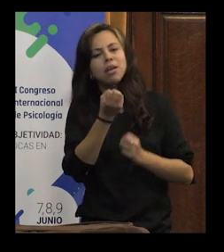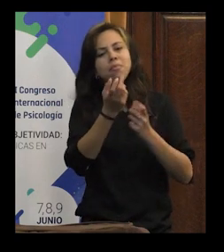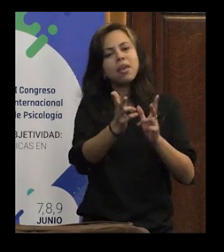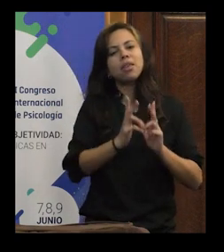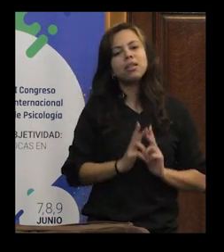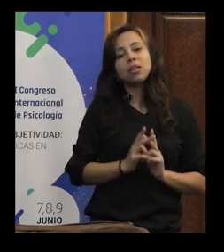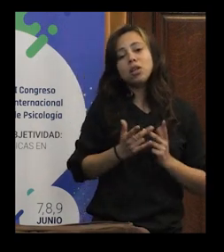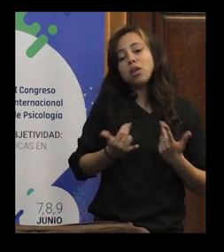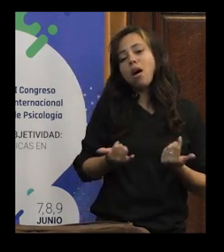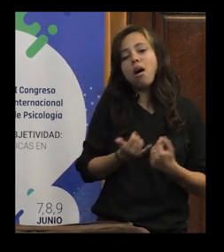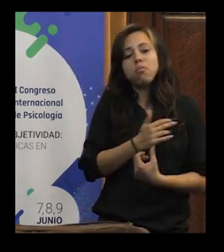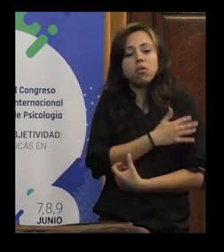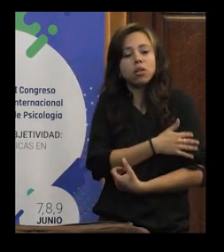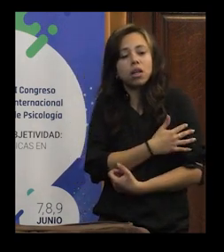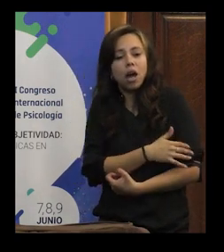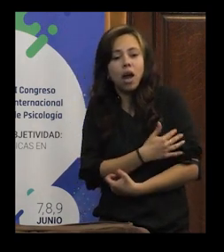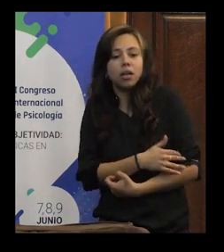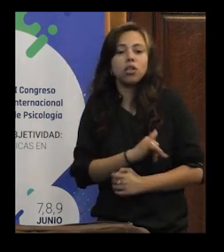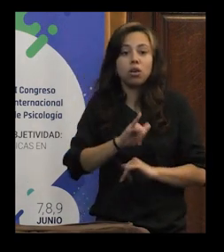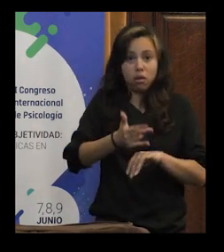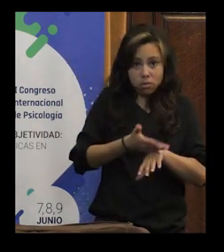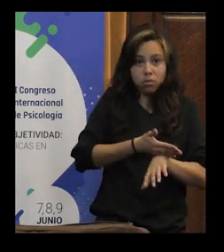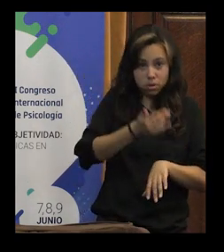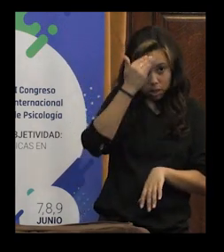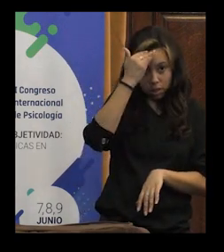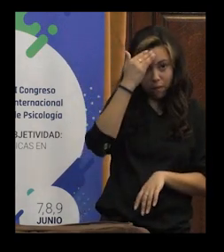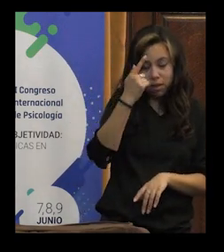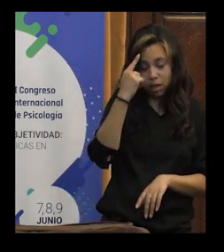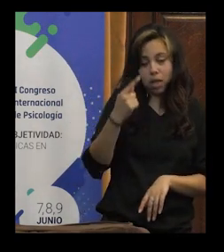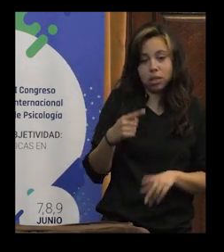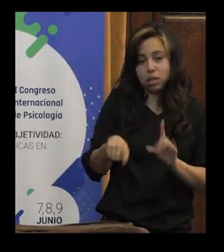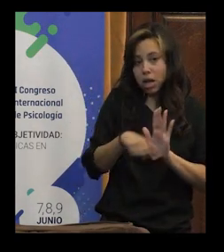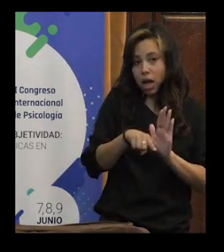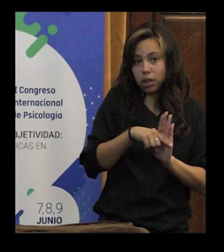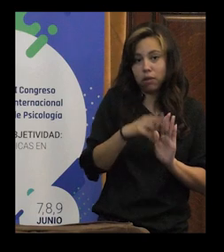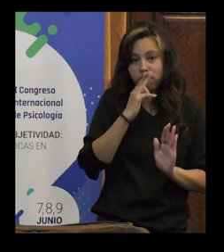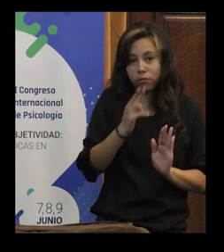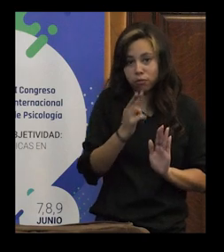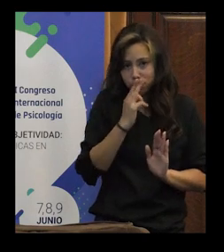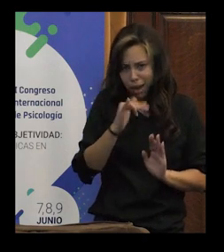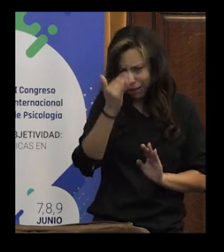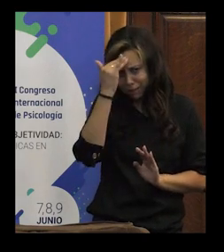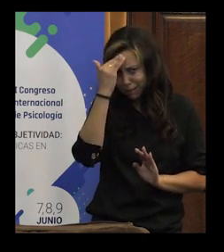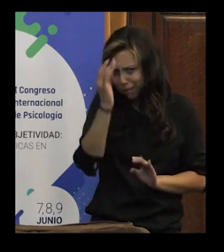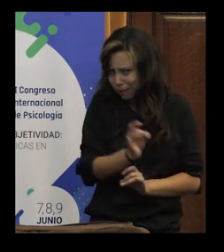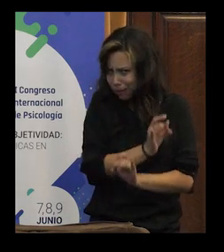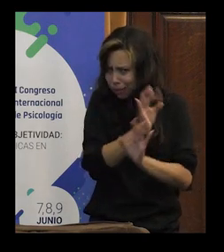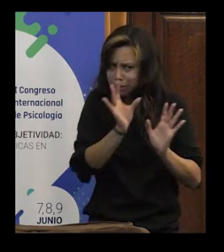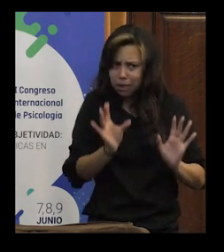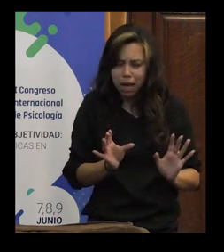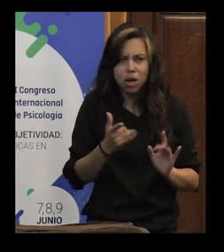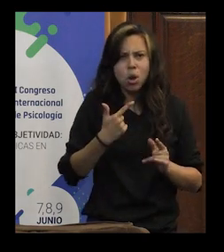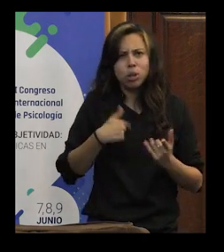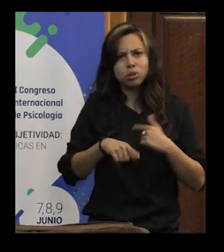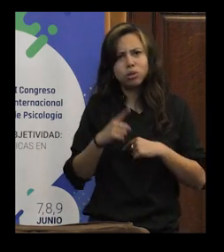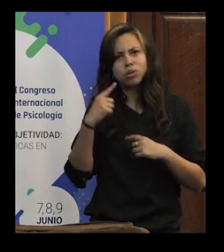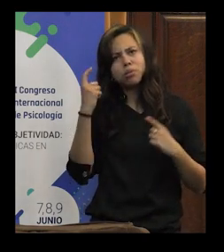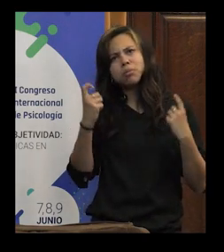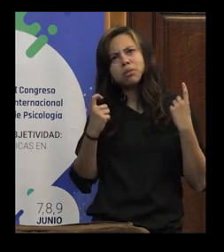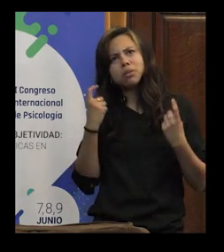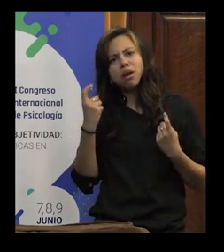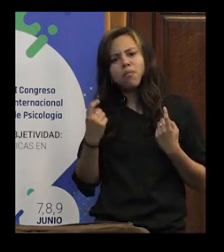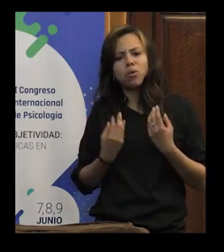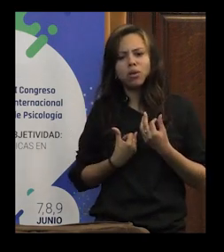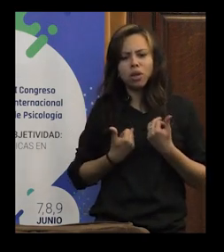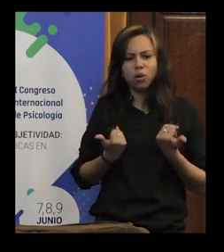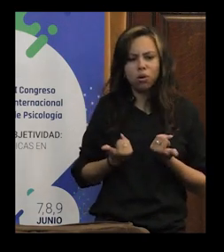plenamente informados sobre os riscos. Várias razões nos impelem